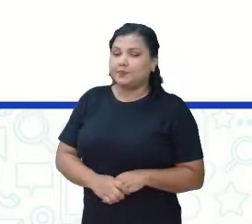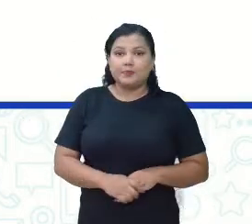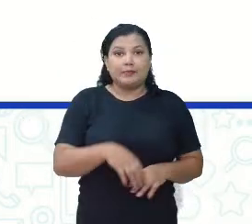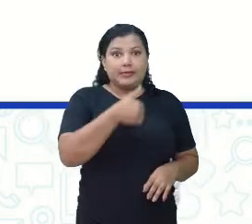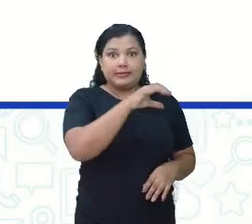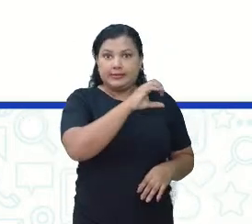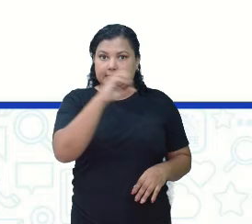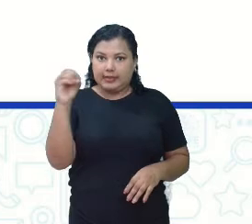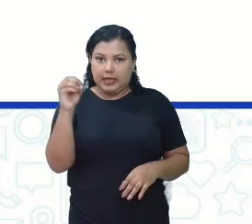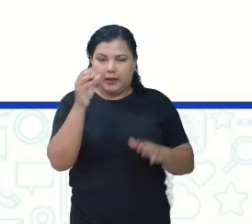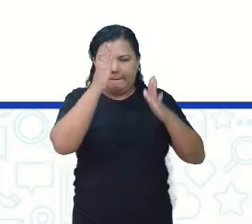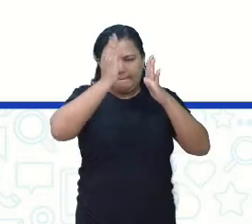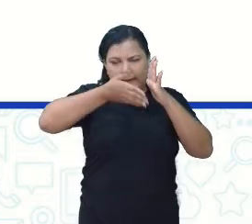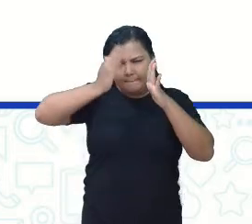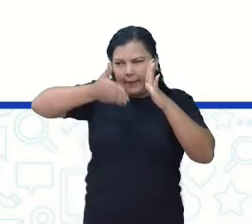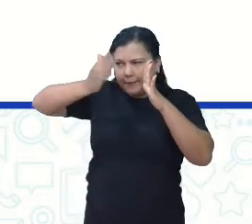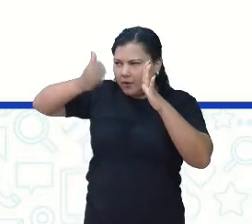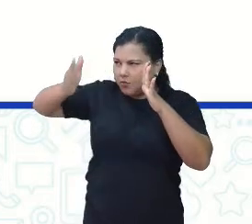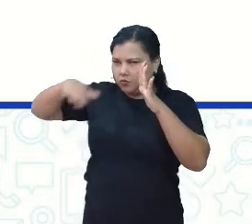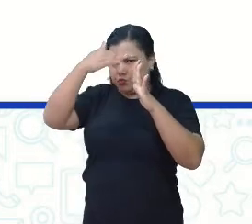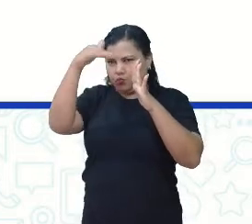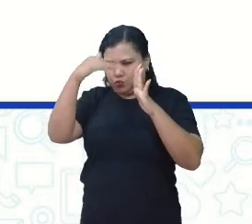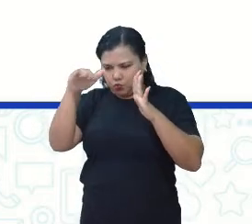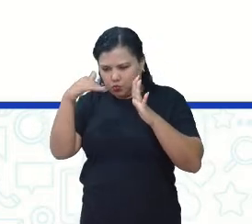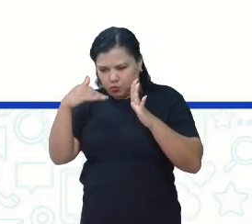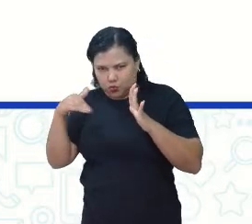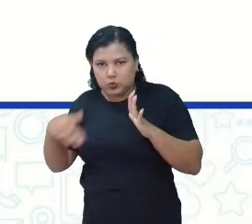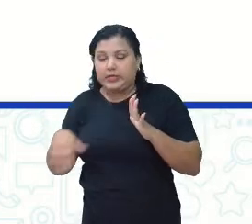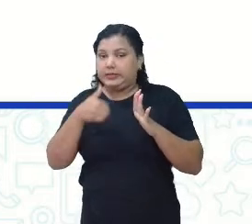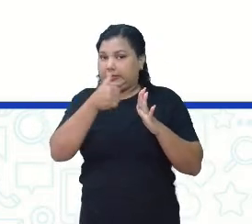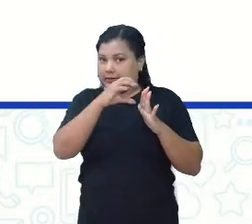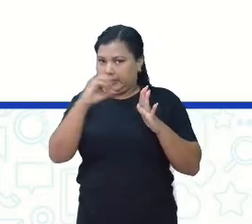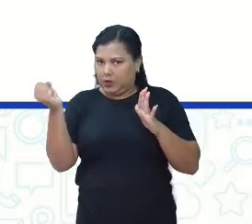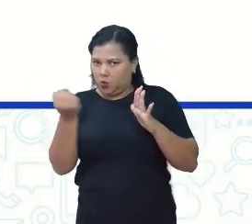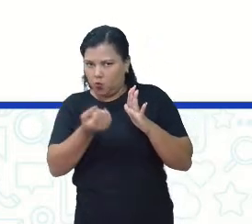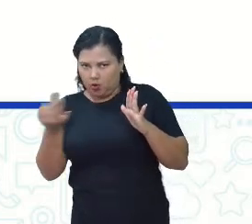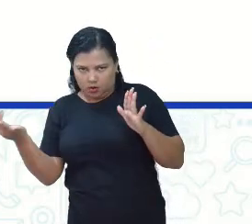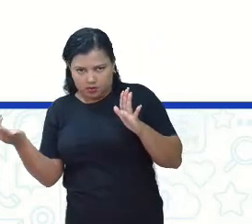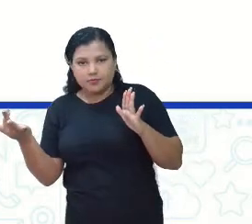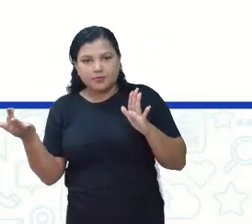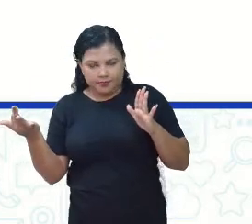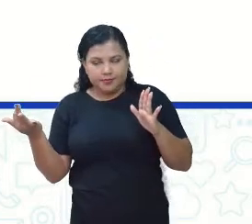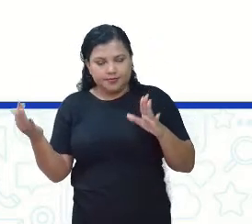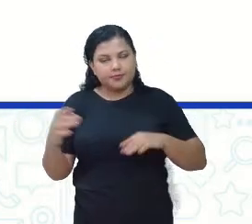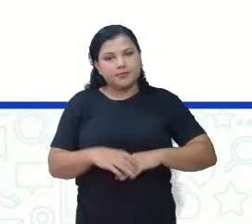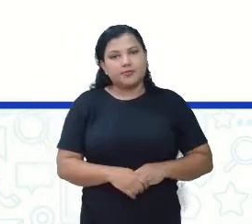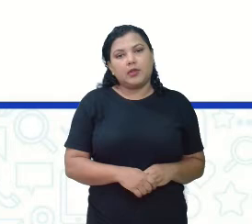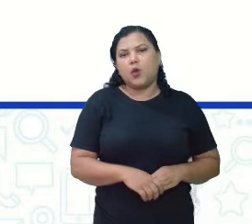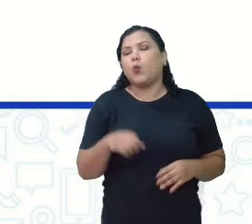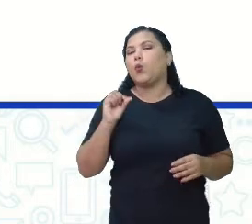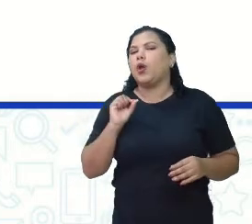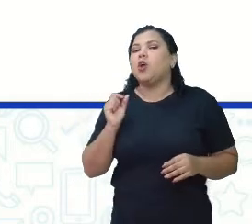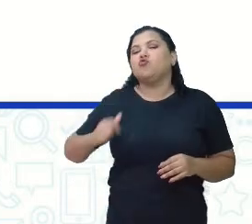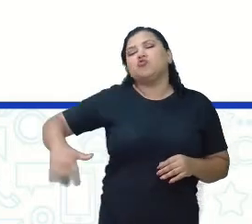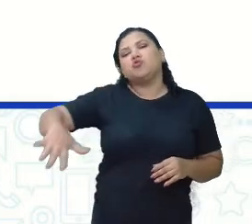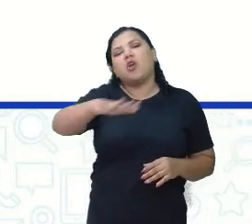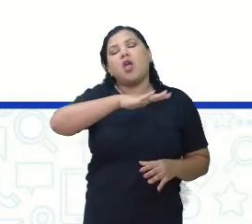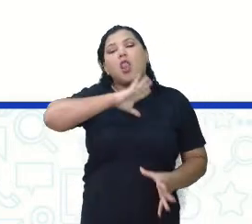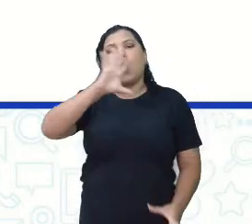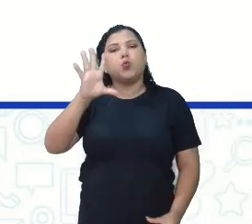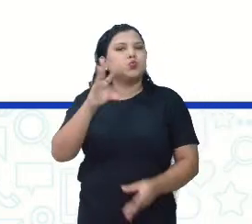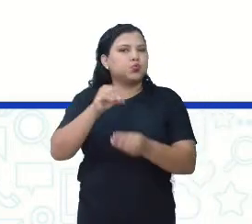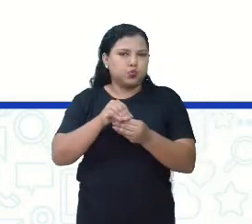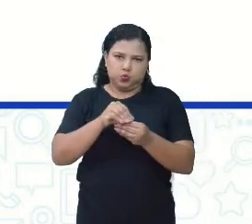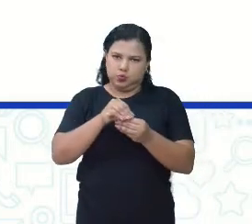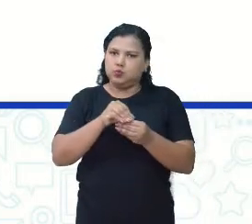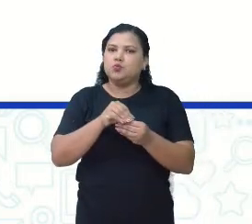a gente observa essa divisão, né? Aqui eu tenho um quadradinho, tá dividido em 100 partes iguais, seria o nosso todo. Gente,